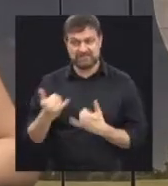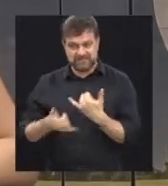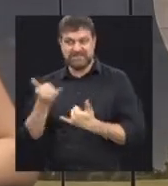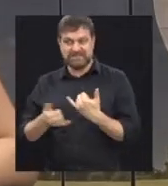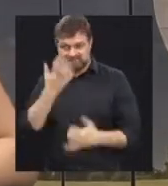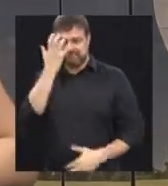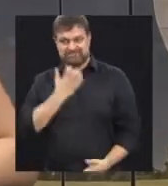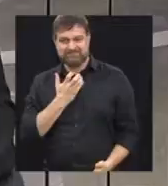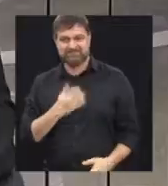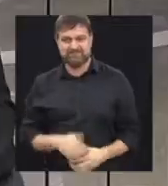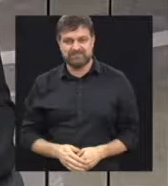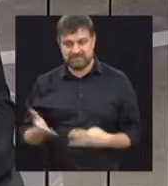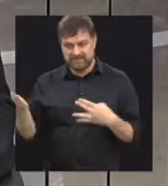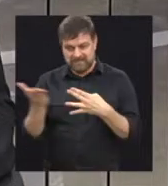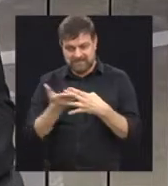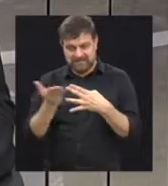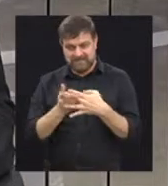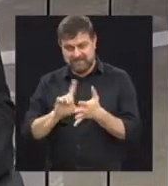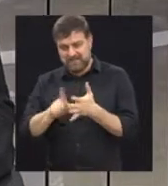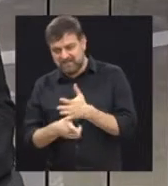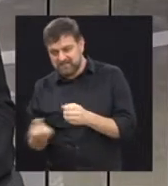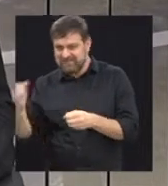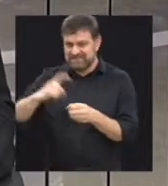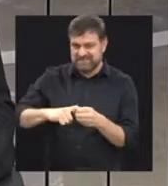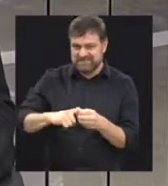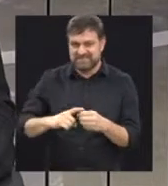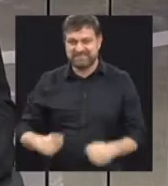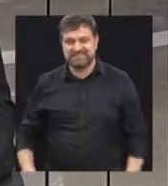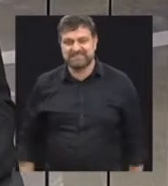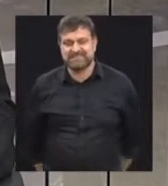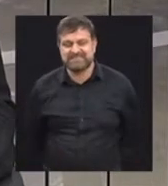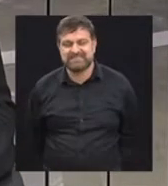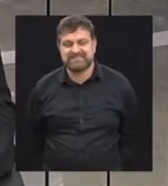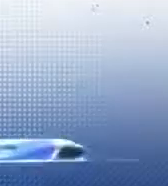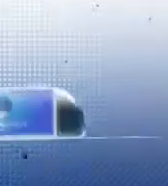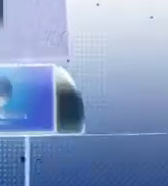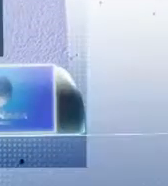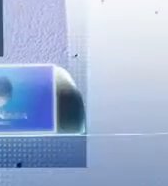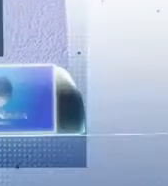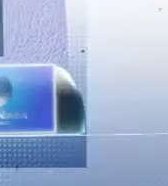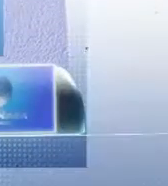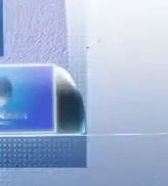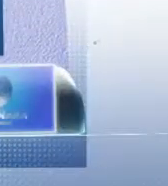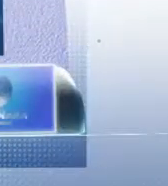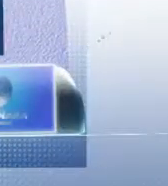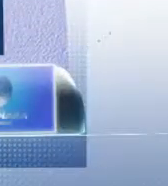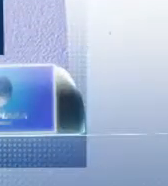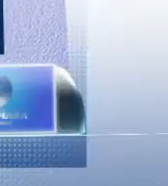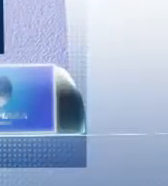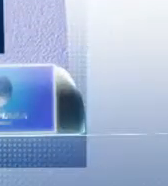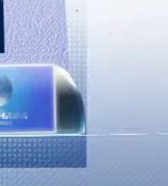Brincadeira é muito séria. A gente vai para um intervalo rapidinho, já a gente volta.